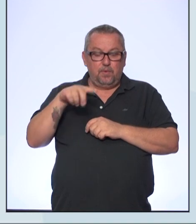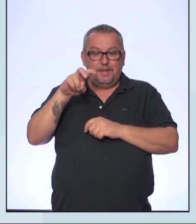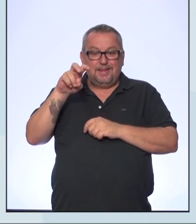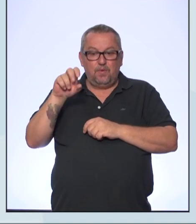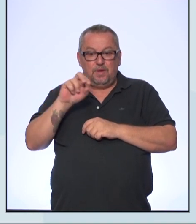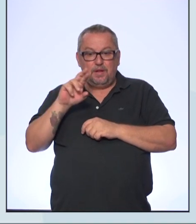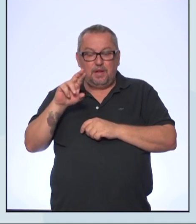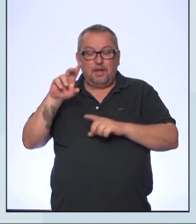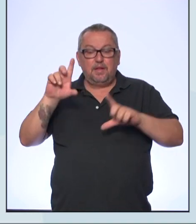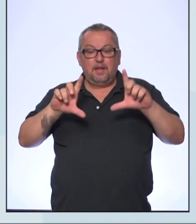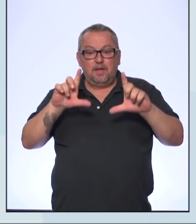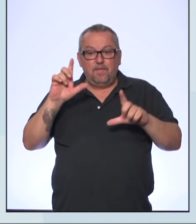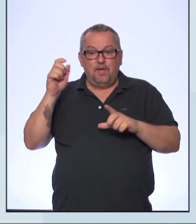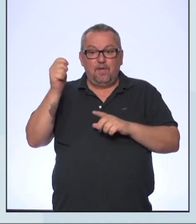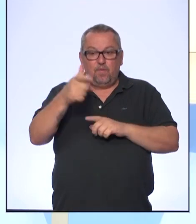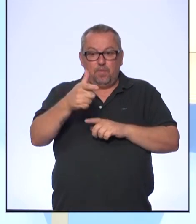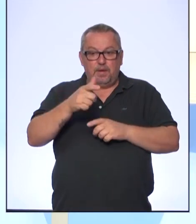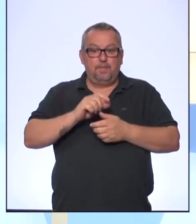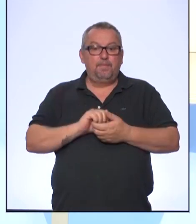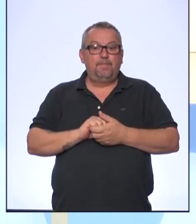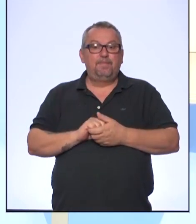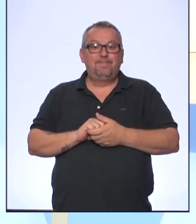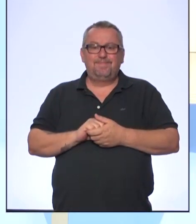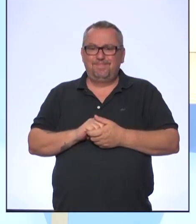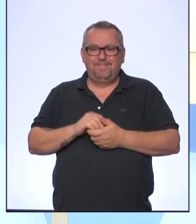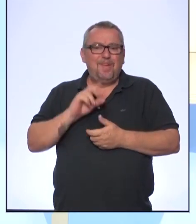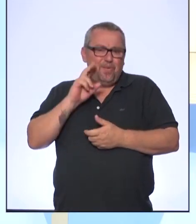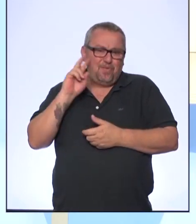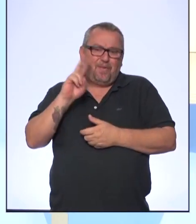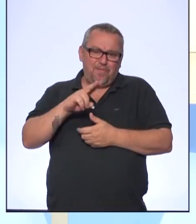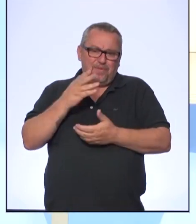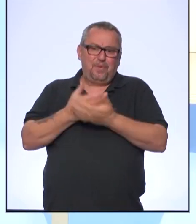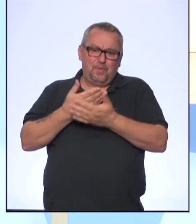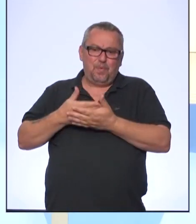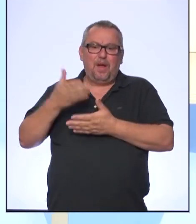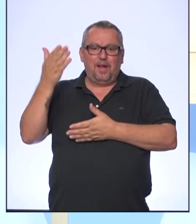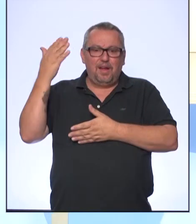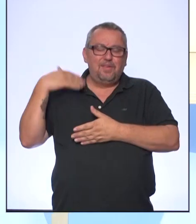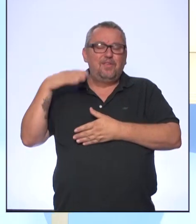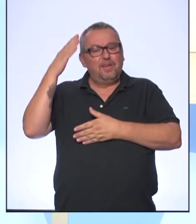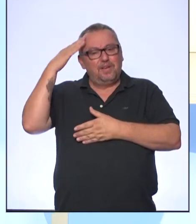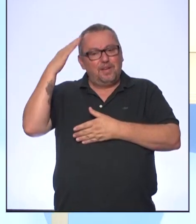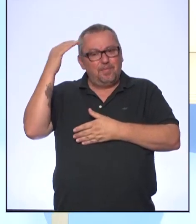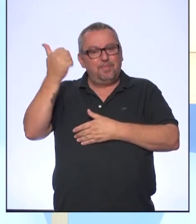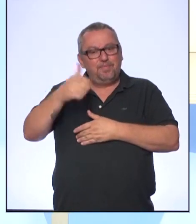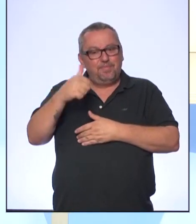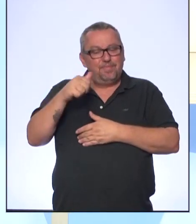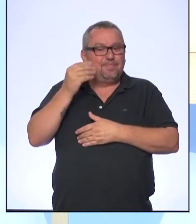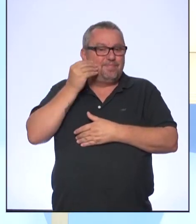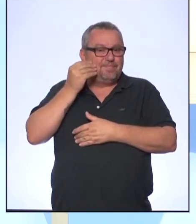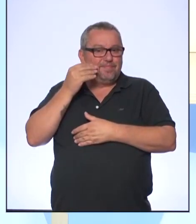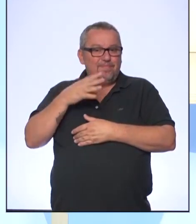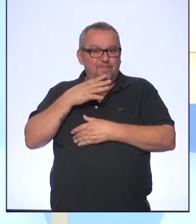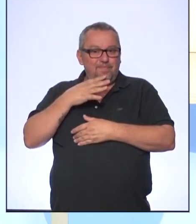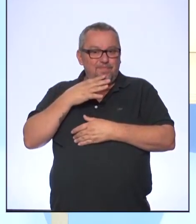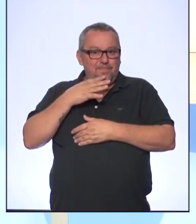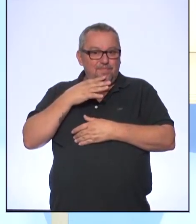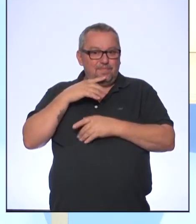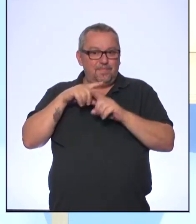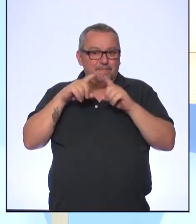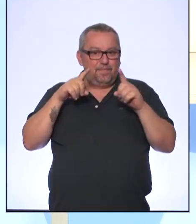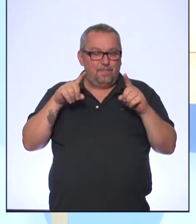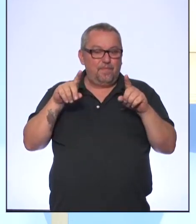1.050 é o meu valor que eu vou pagar por essa TV. Isso daí vocês já viram, né? Já analisaram, já tem noção. Então, essa questão